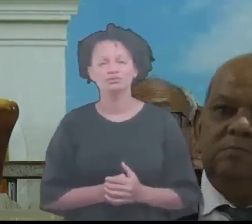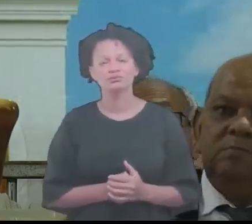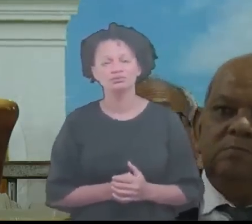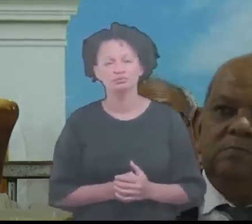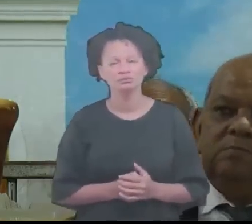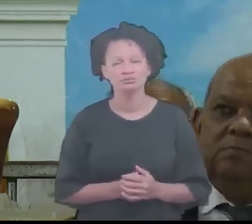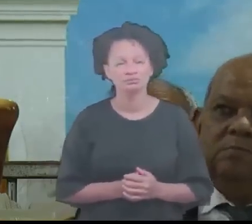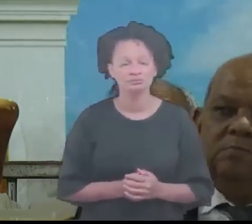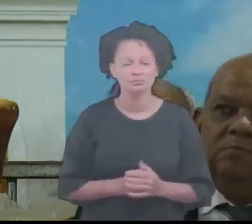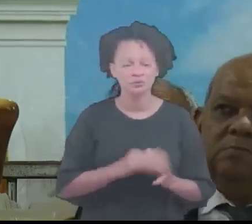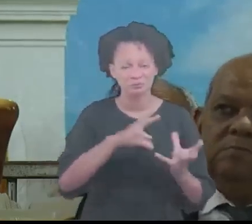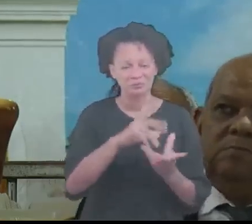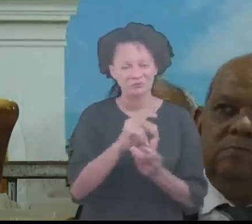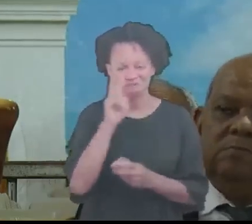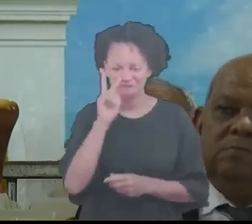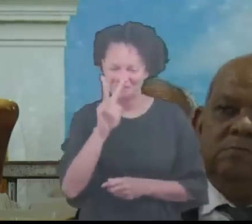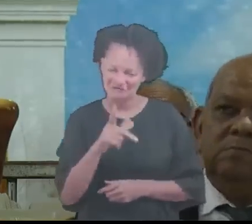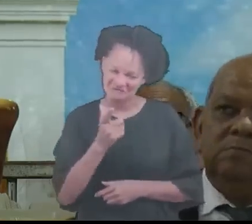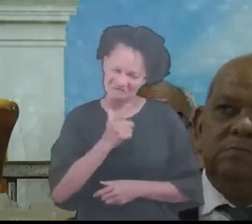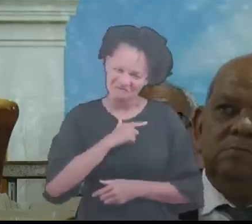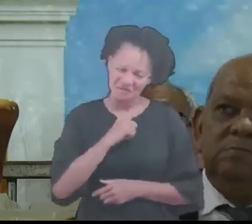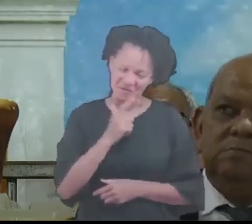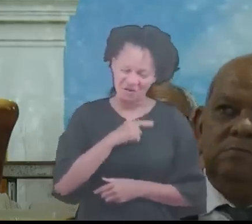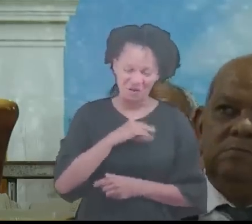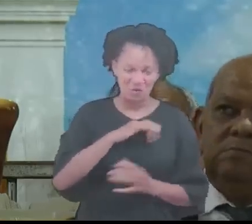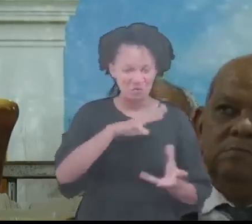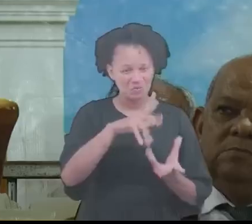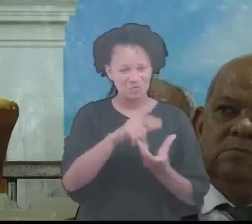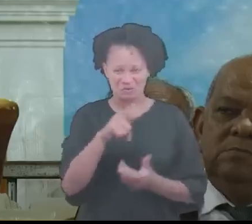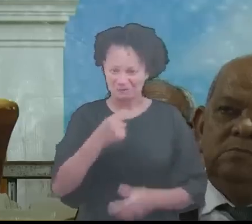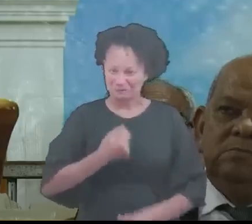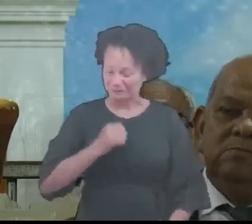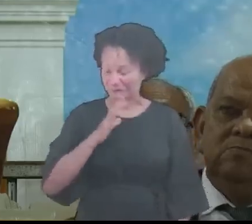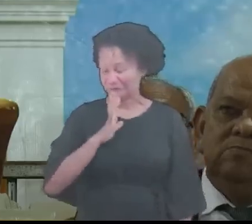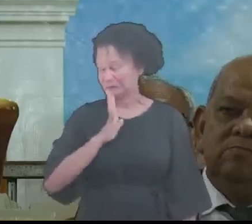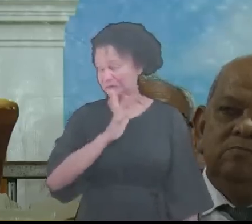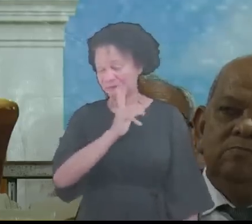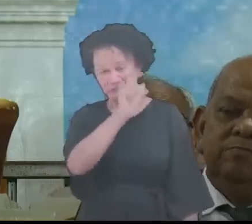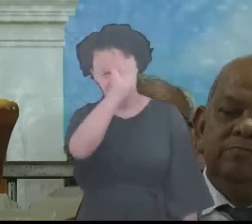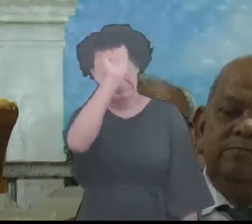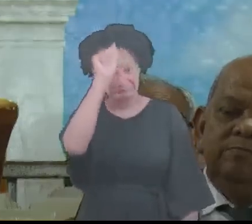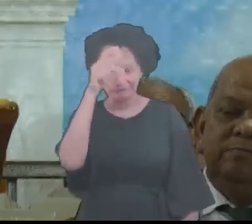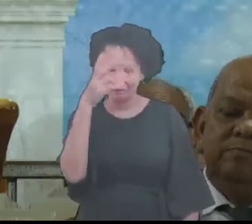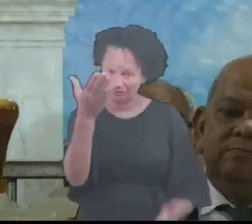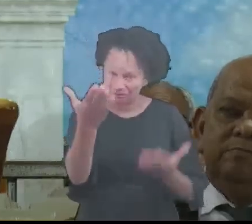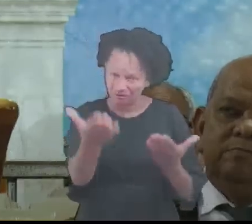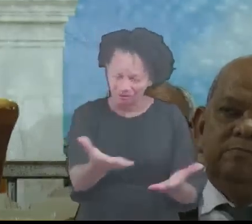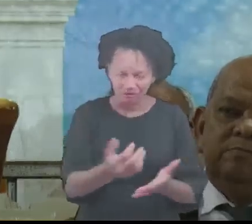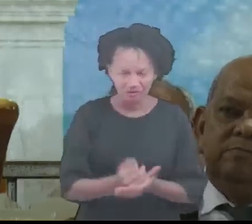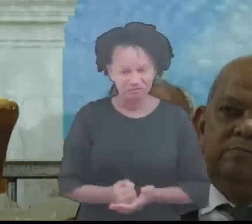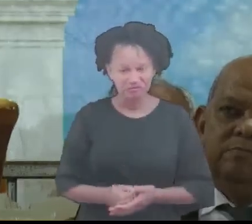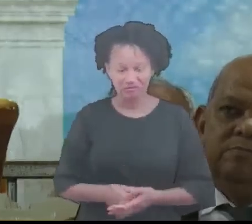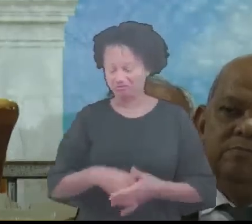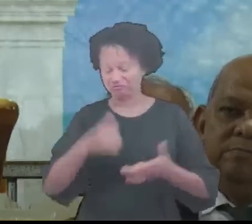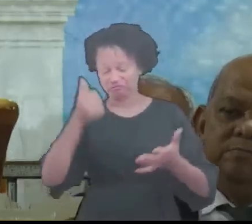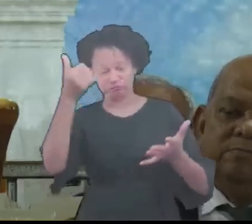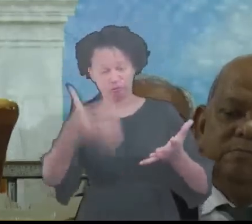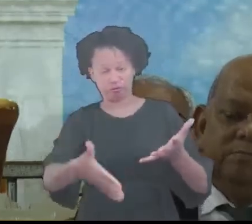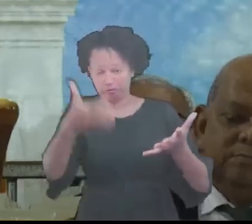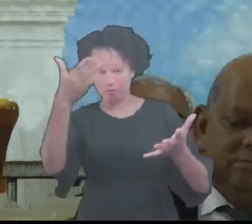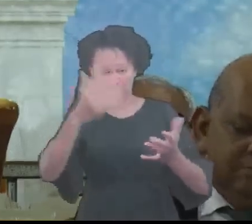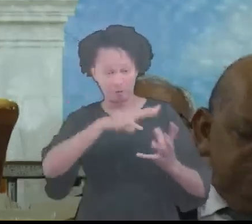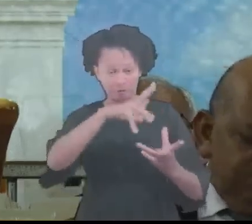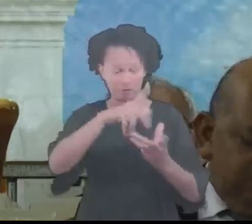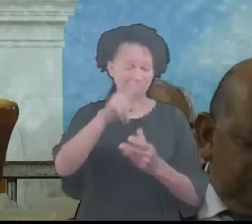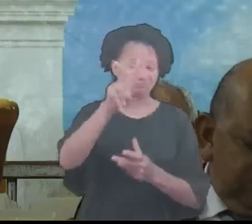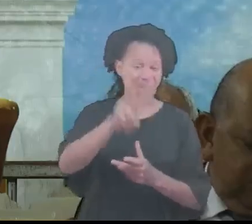O mundo te acha feia. O mundo te acha ridícula, igreja. O mundo te acha esdrúxula. O mundo te